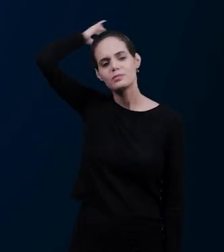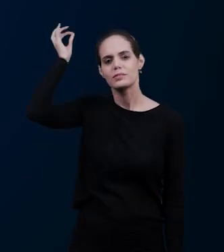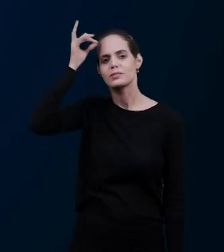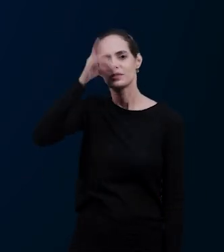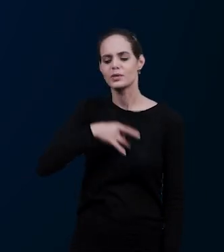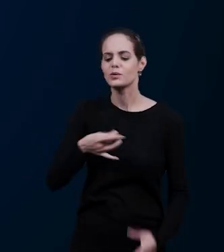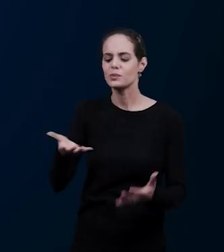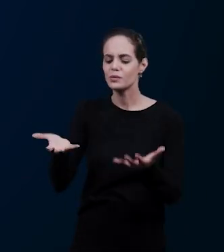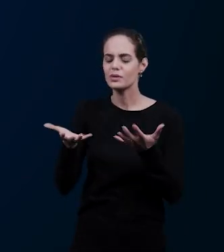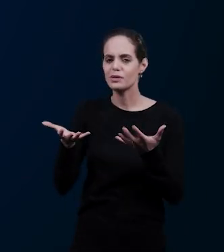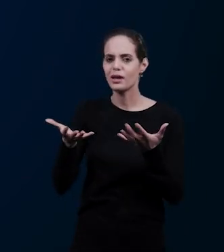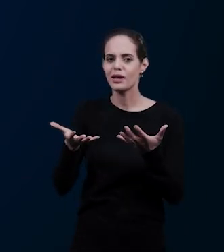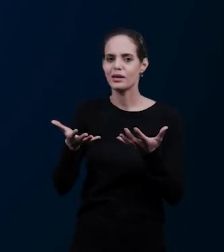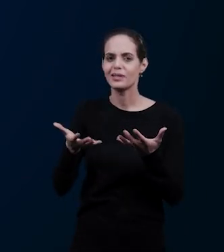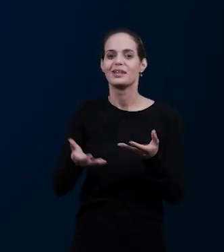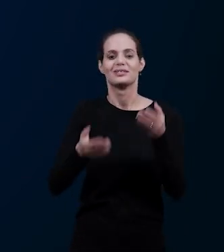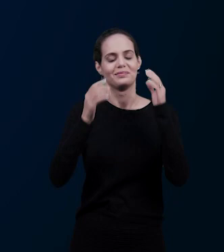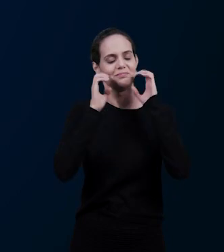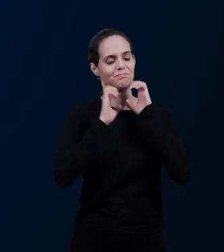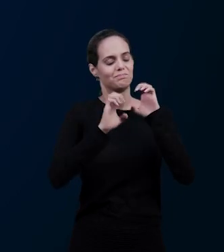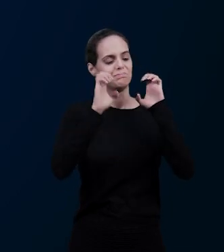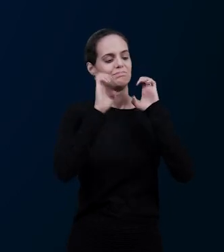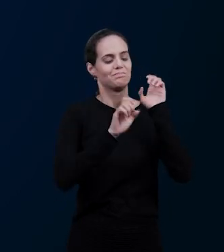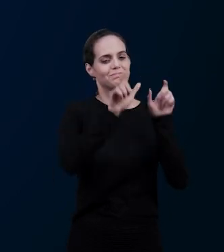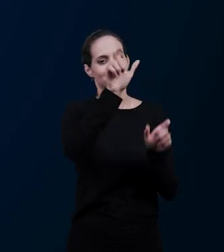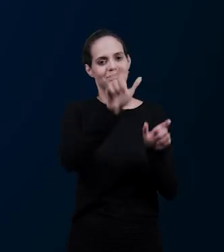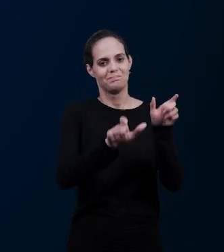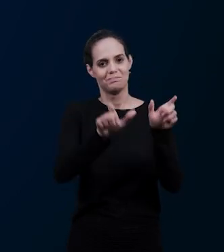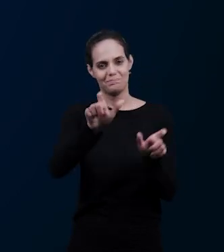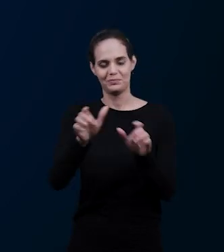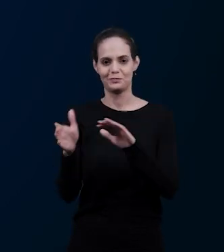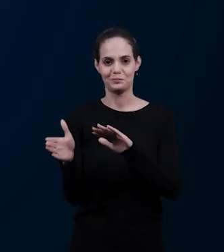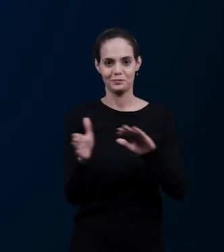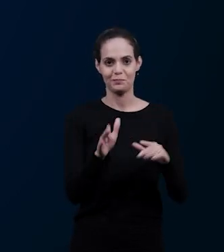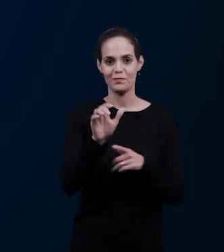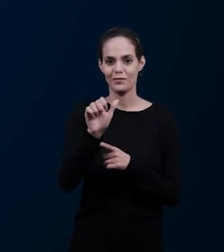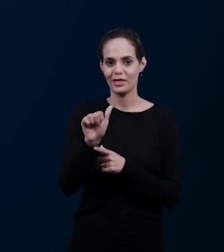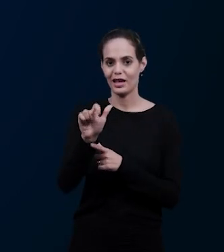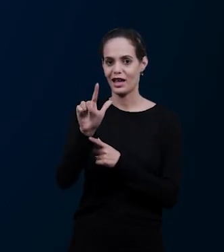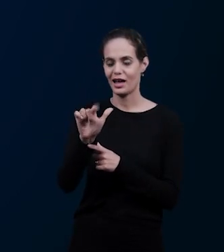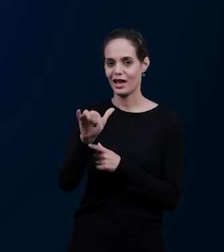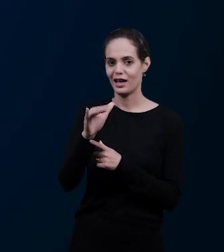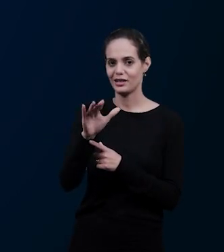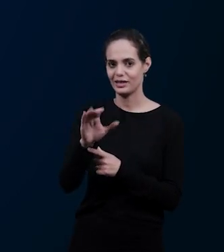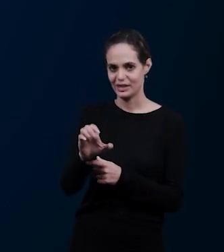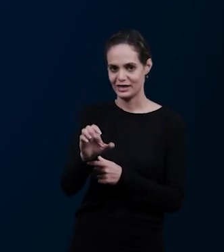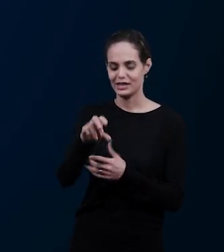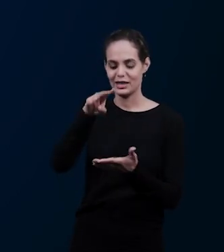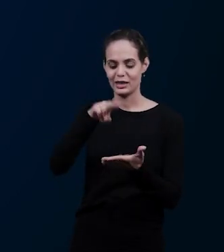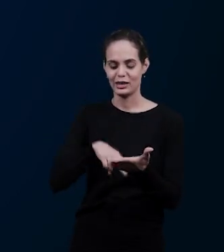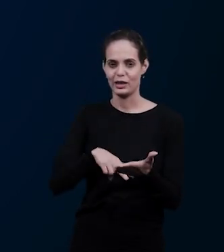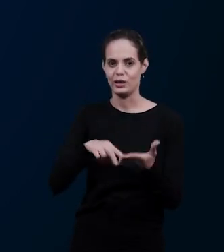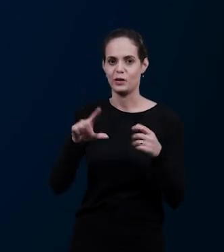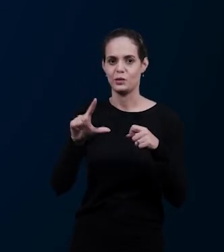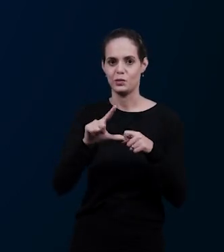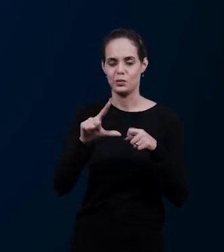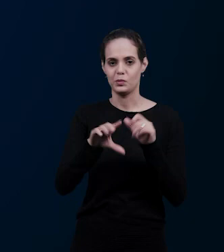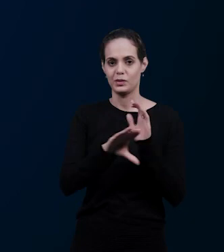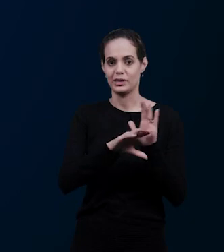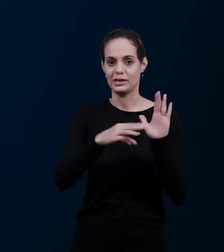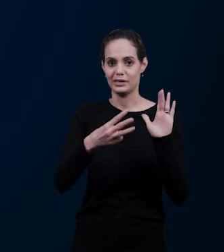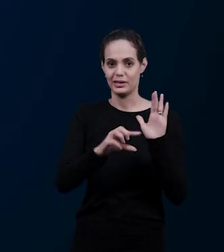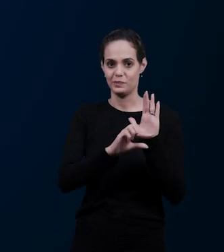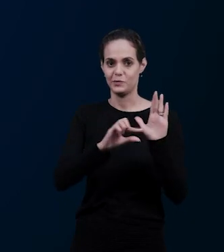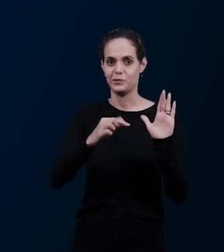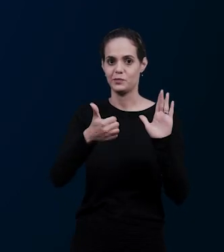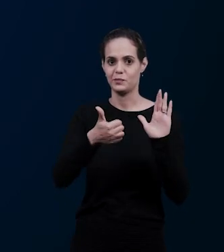que você quer ser batizado com o Espírito Santo? Para evangelizar as pessoas. Alice, lendo Lucas capítulo